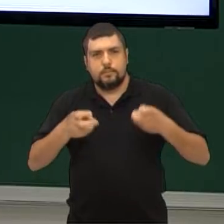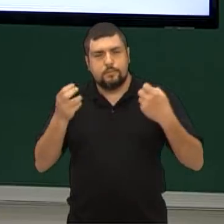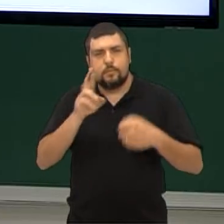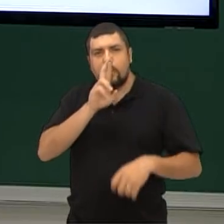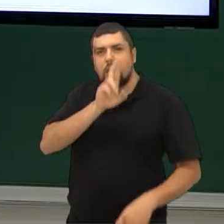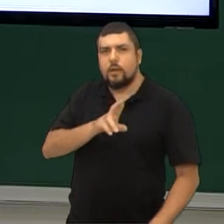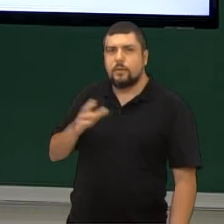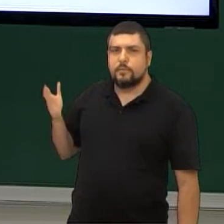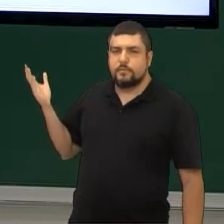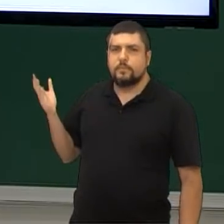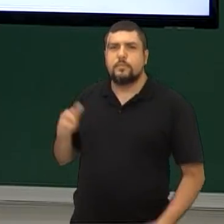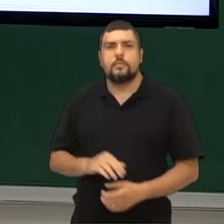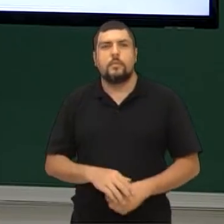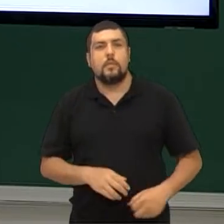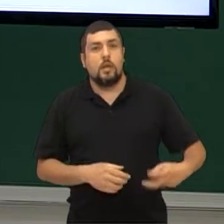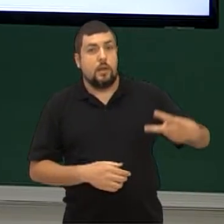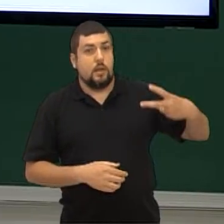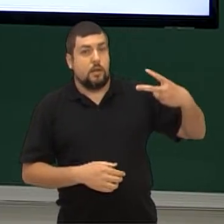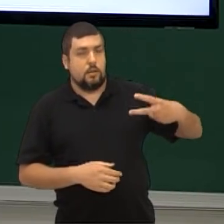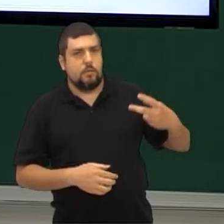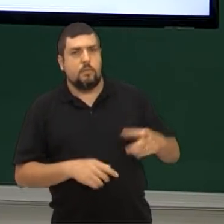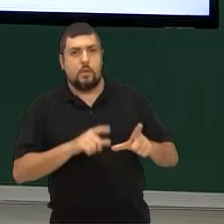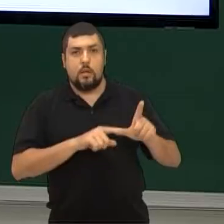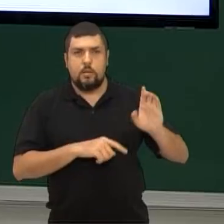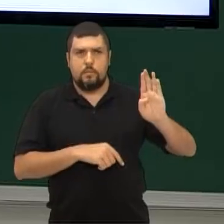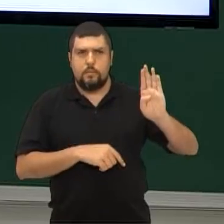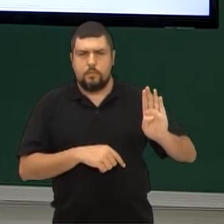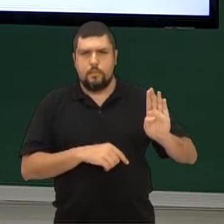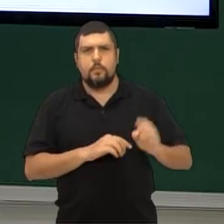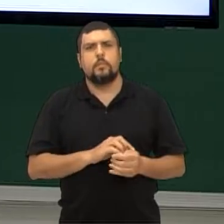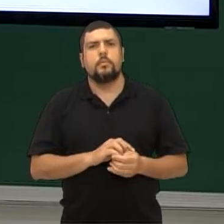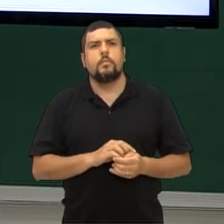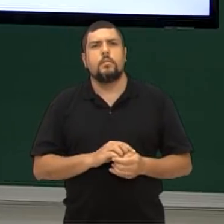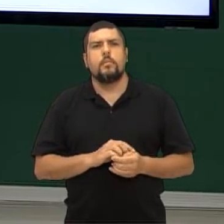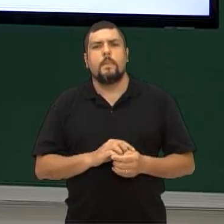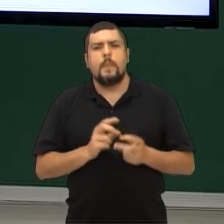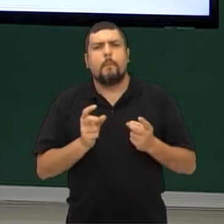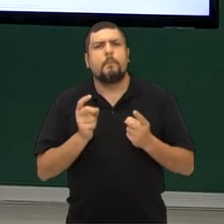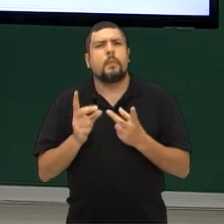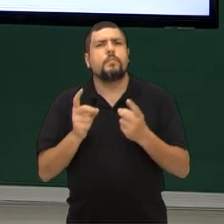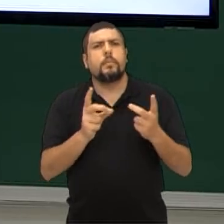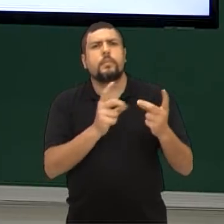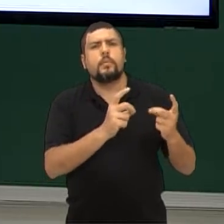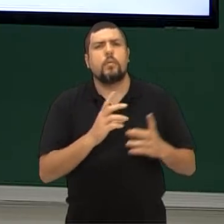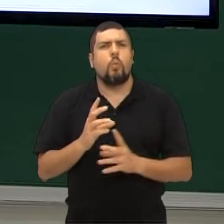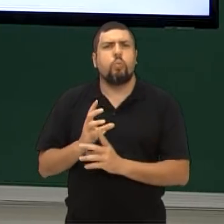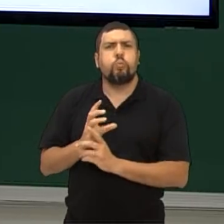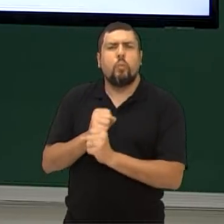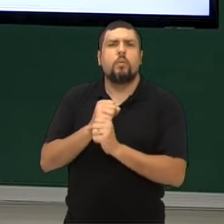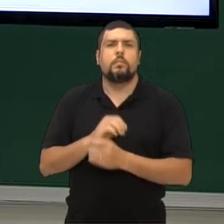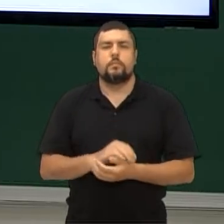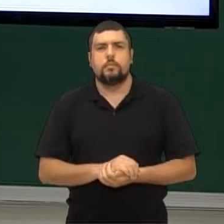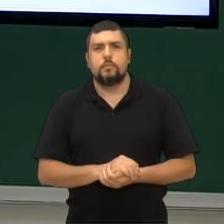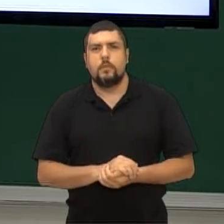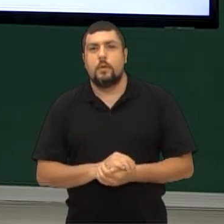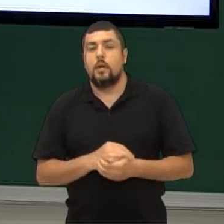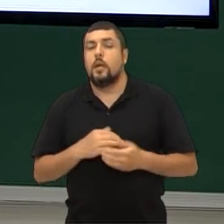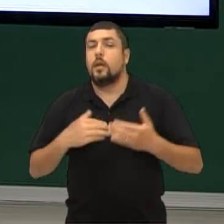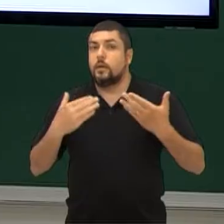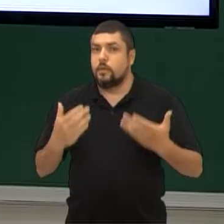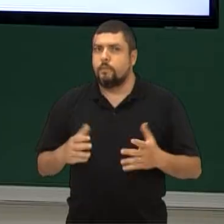bilhetes. O desafio B. Quantos bilhetes foram vendidos? Aqui tem um ponto muito importante que a gente vai ter que prestar